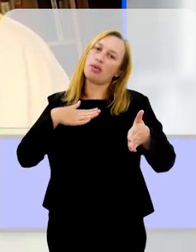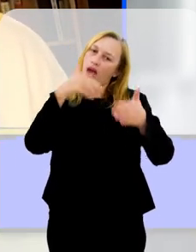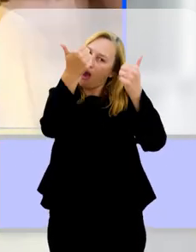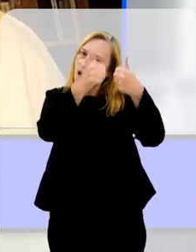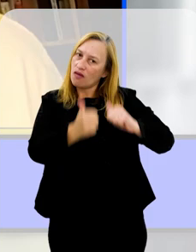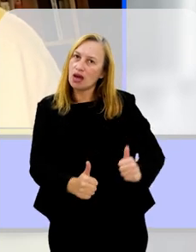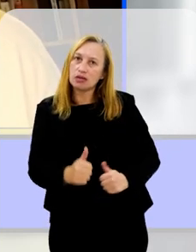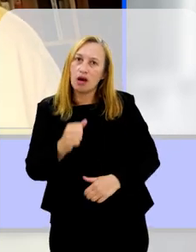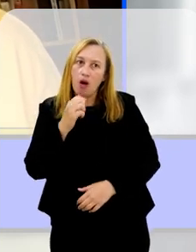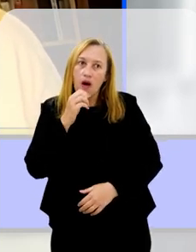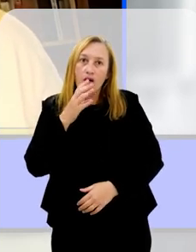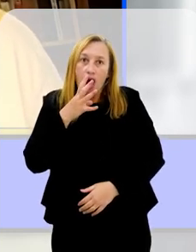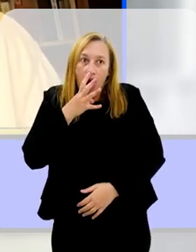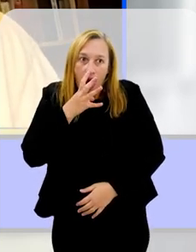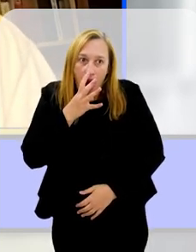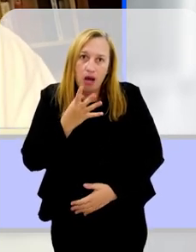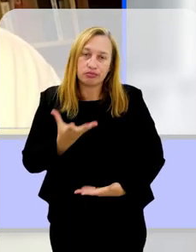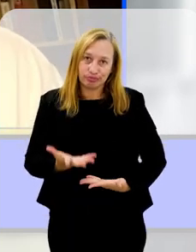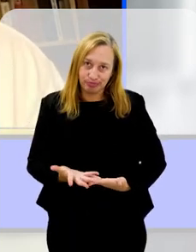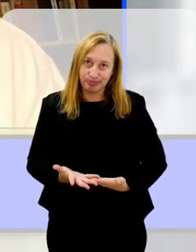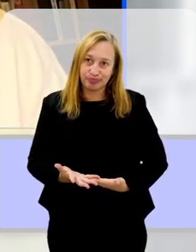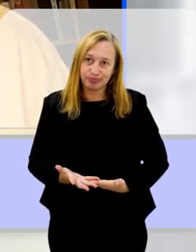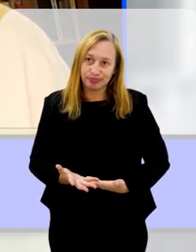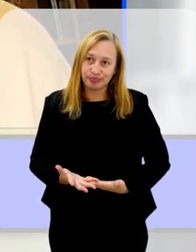na minha avaliação, surpreendente, né?